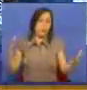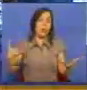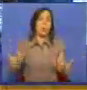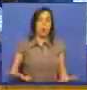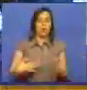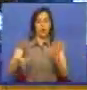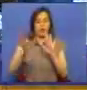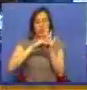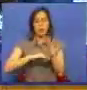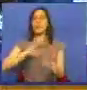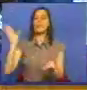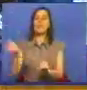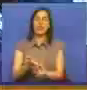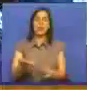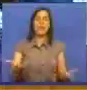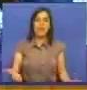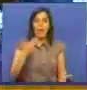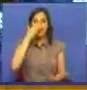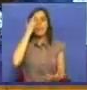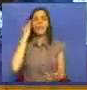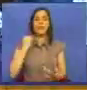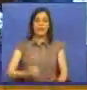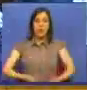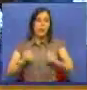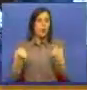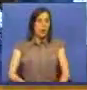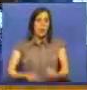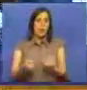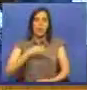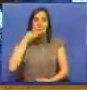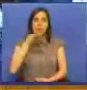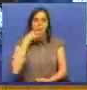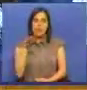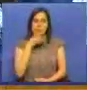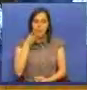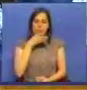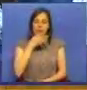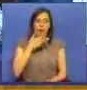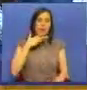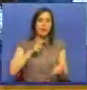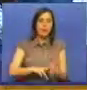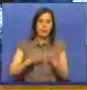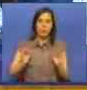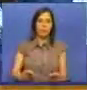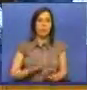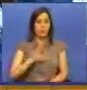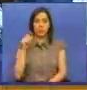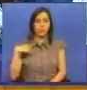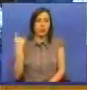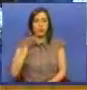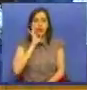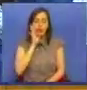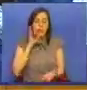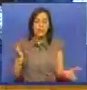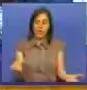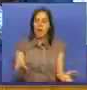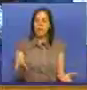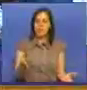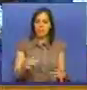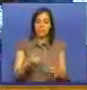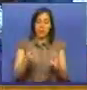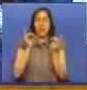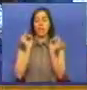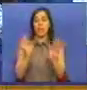atual Estatuto Disciplinar, que não conseguem justificar o que verdadeiramente já se sabe. São